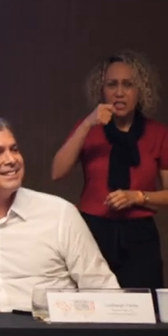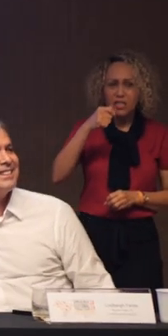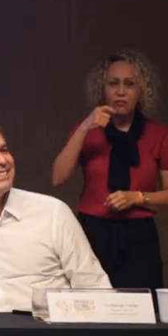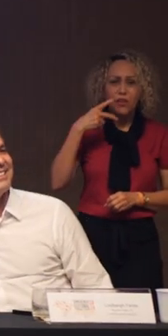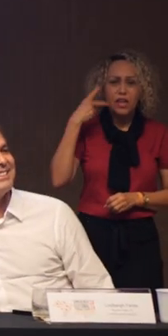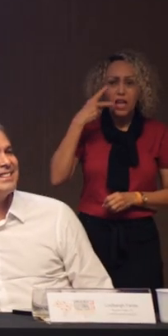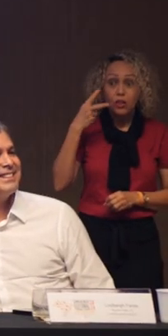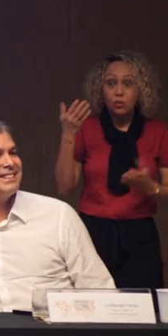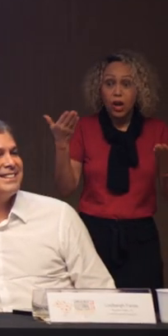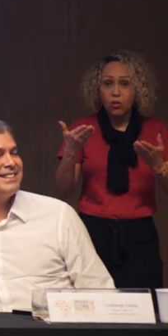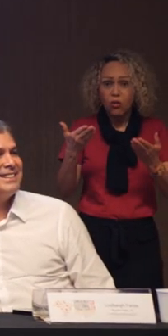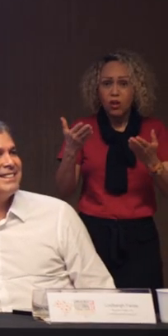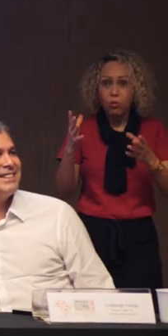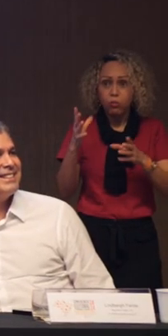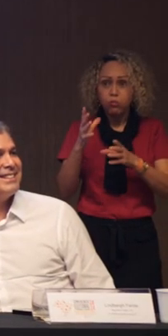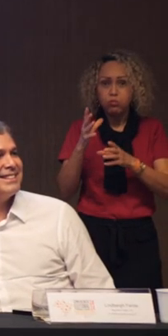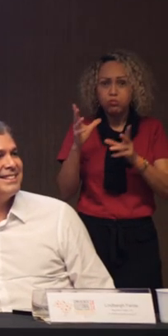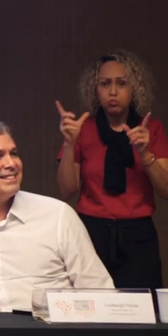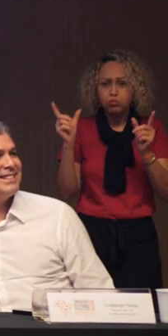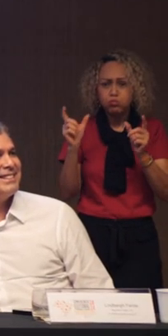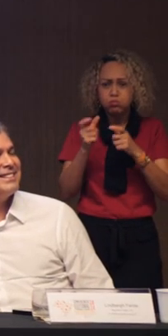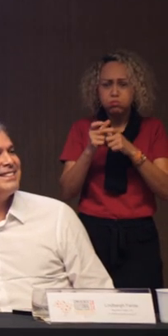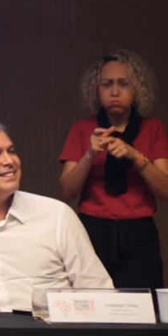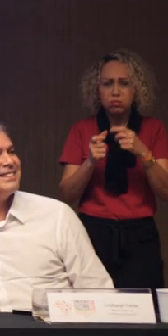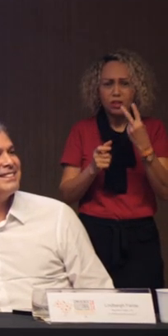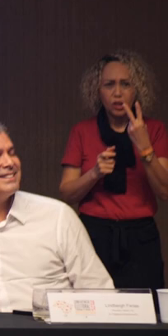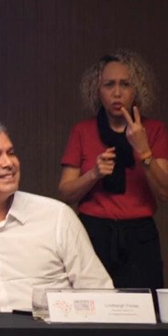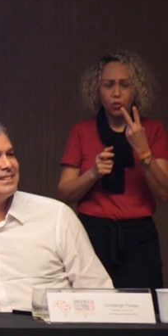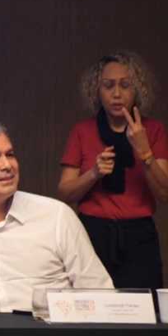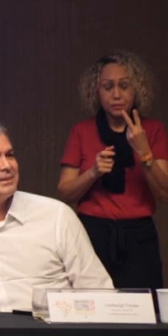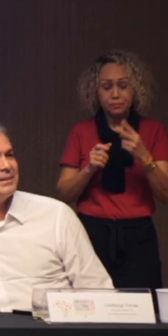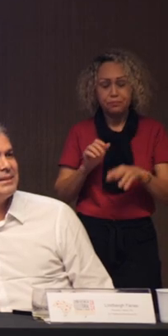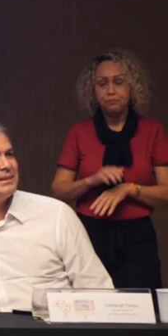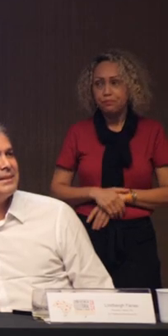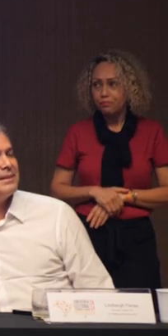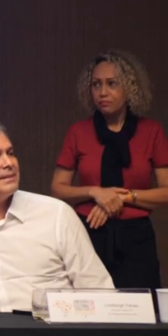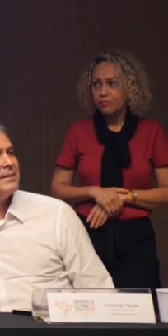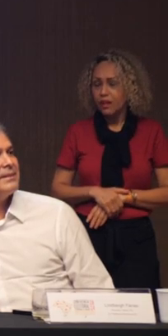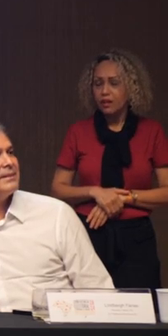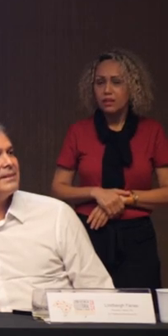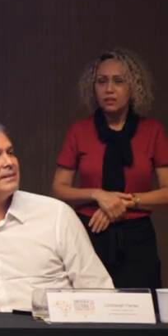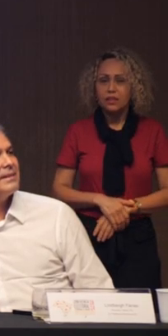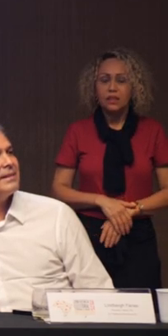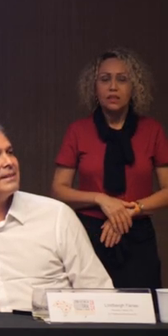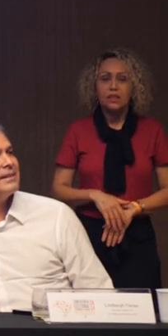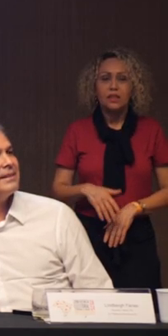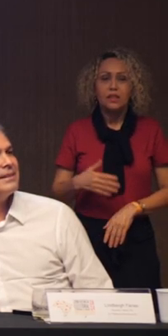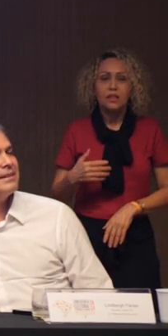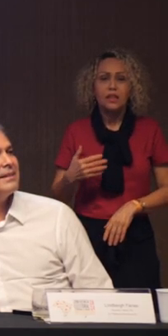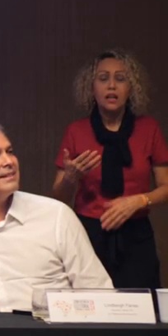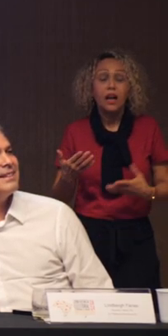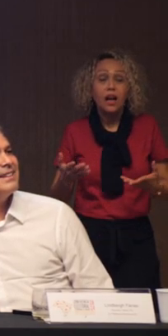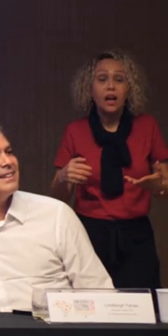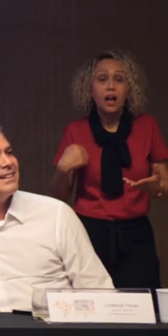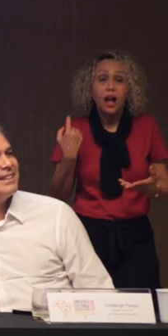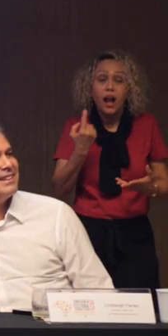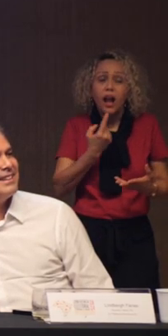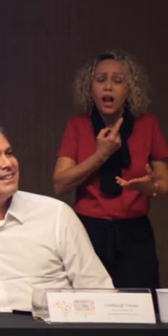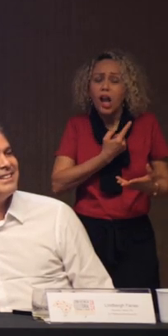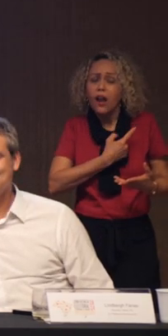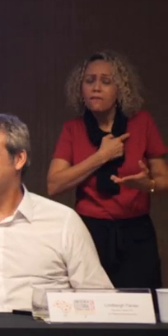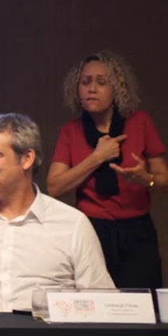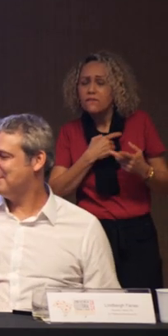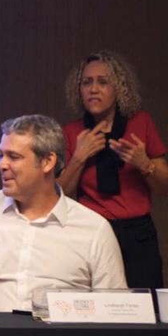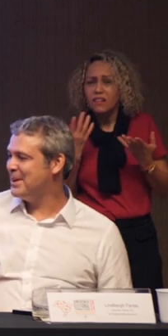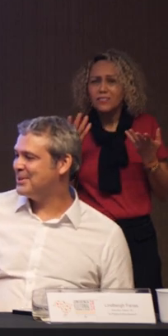mandato consecutivo com um companheiro da gente, que eu sucedi, que hoje está sendo também pré-candidato a prefeito. Mas a nossa inquietação